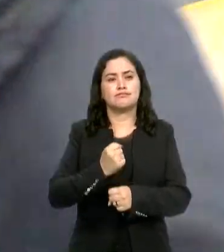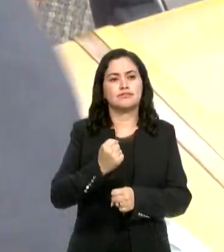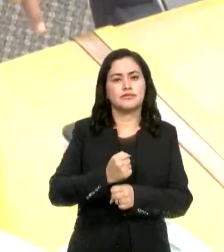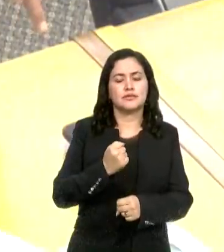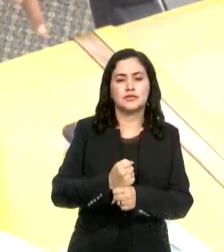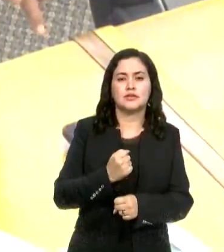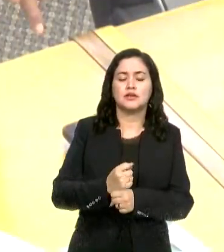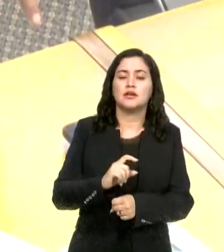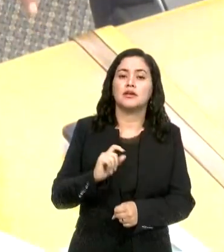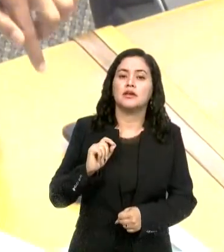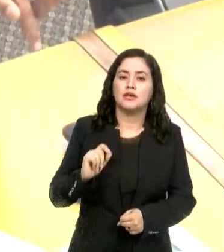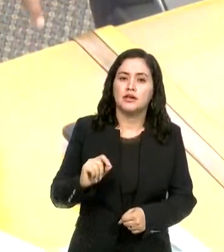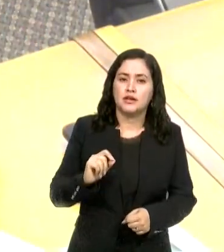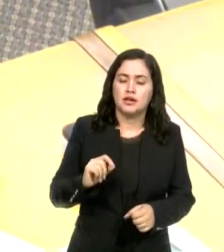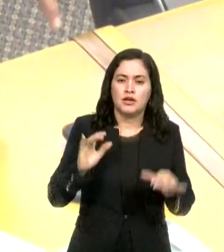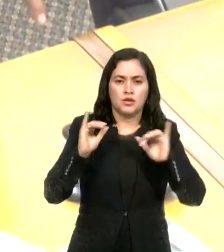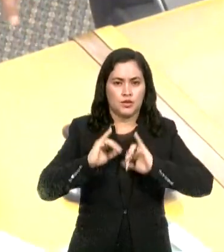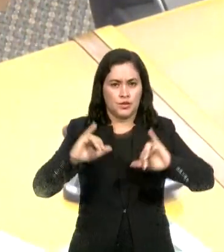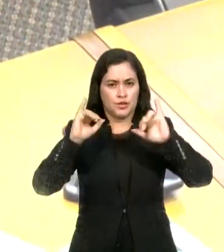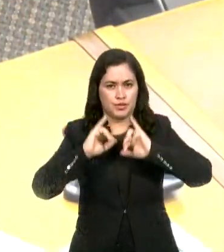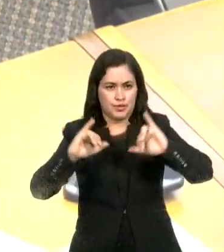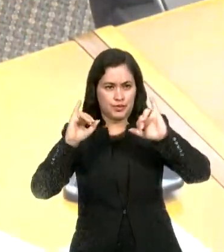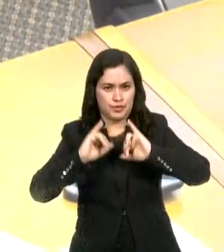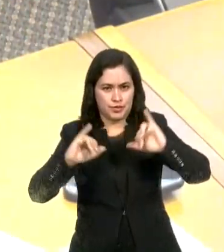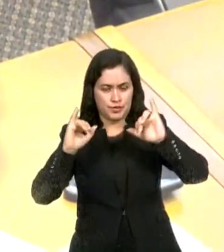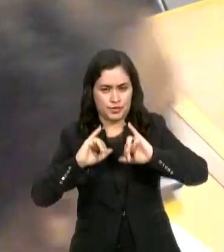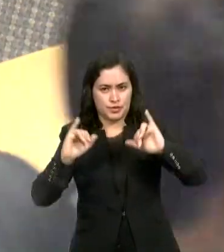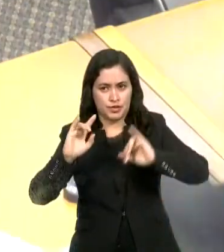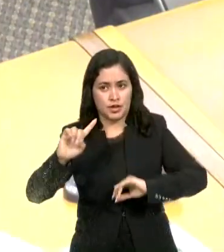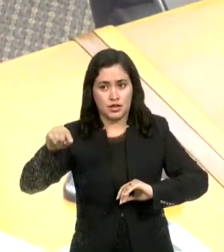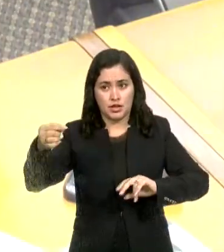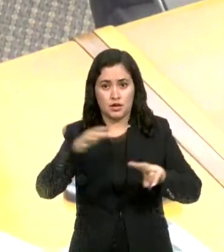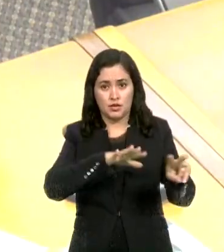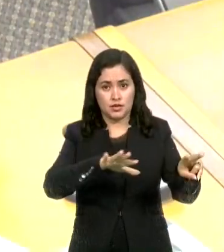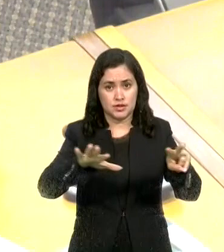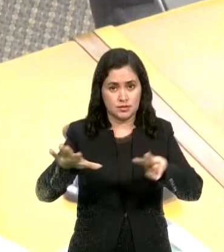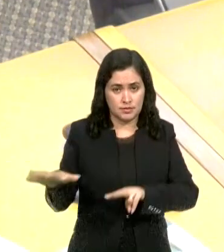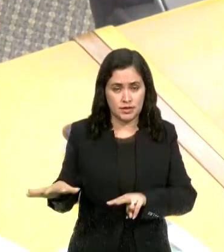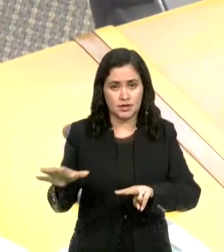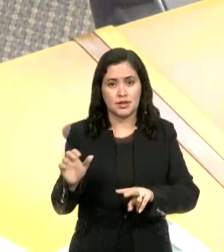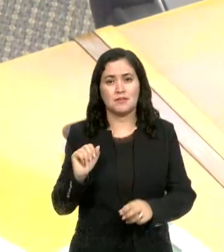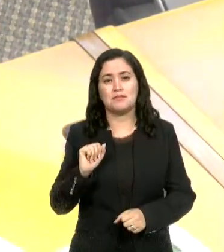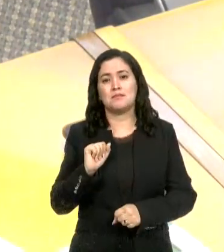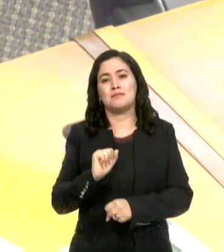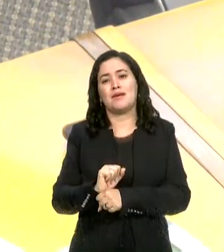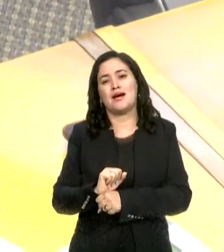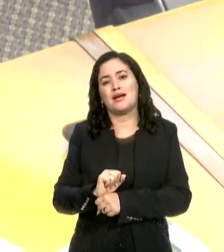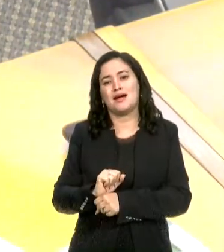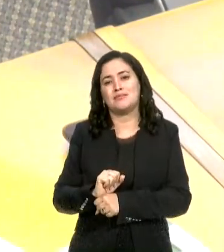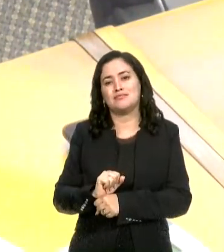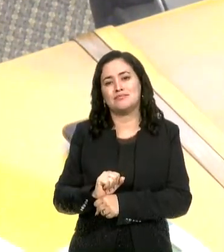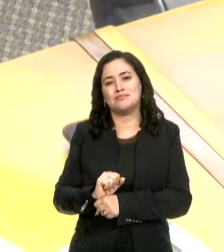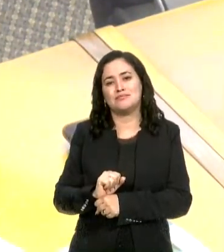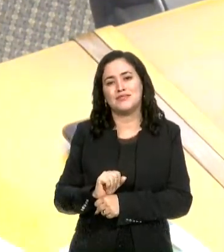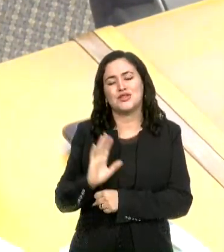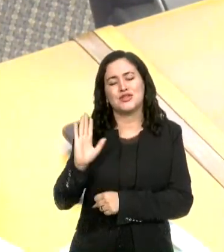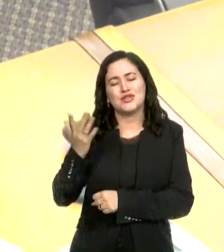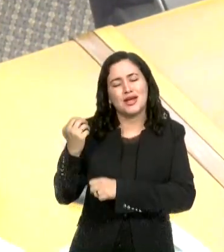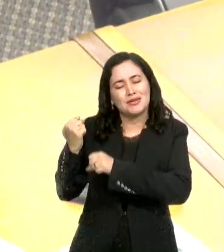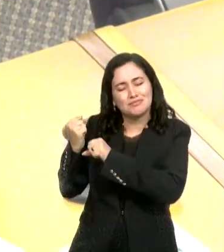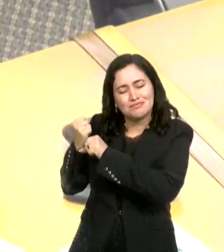que vão ser anunciadas e inauguradas semana que vem, elas estão paralisadas há anos. É